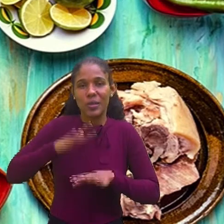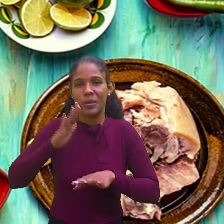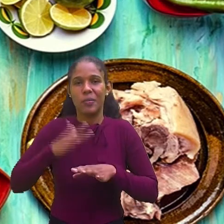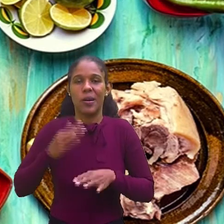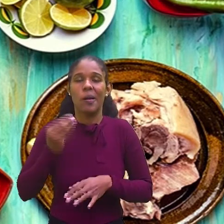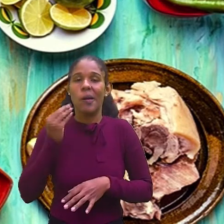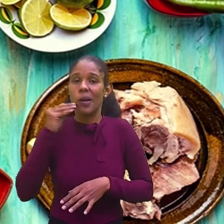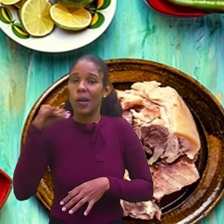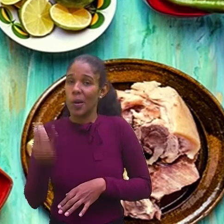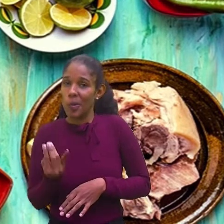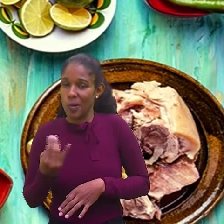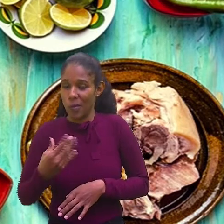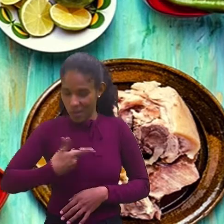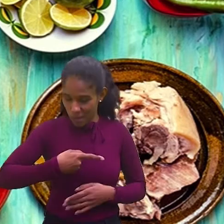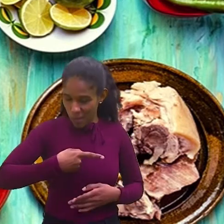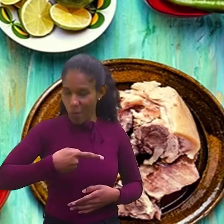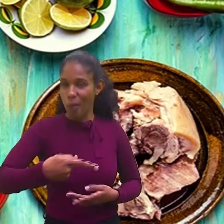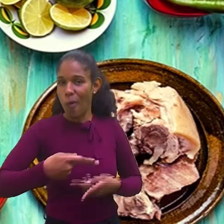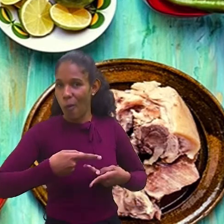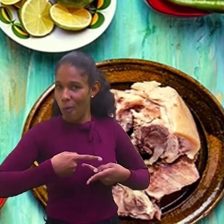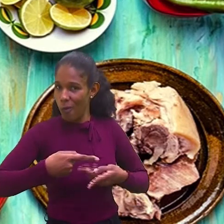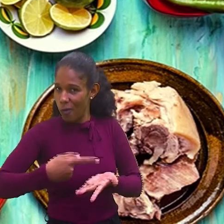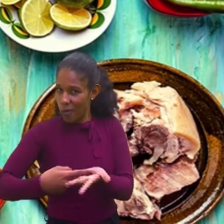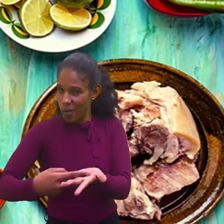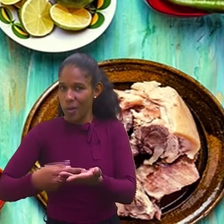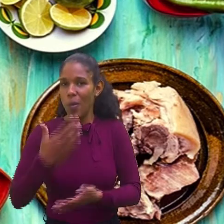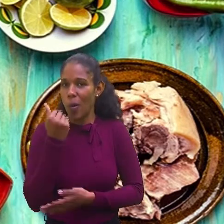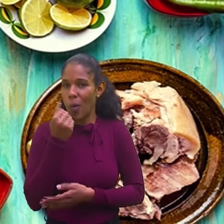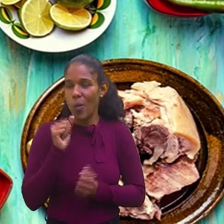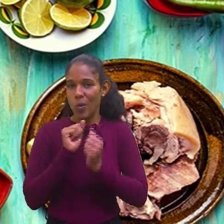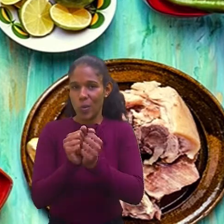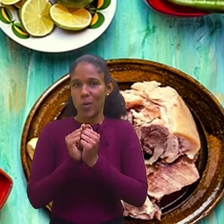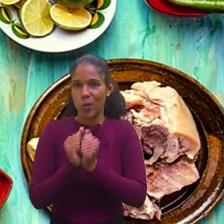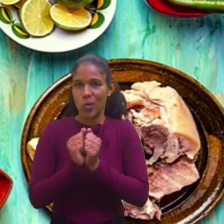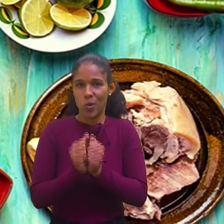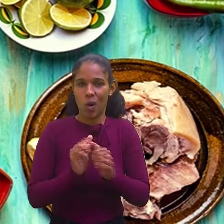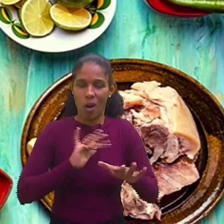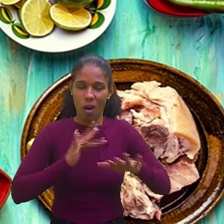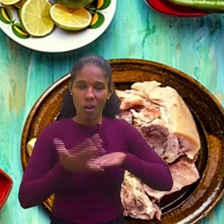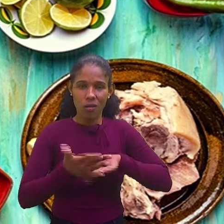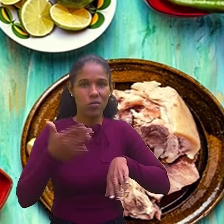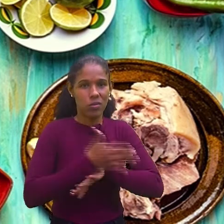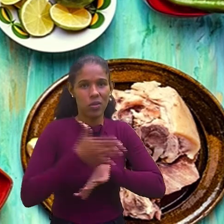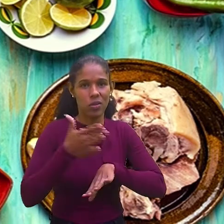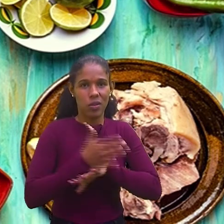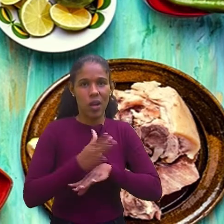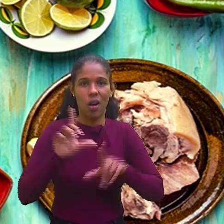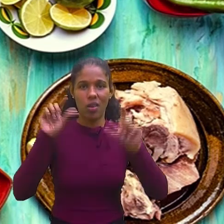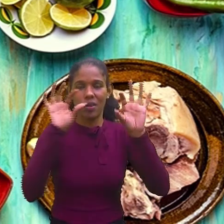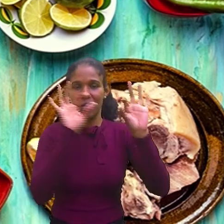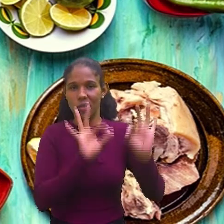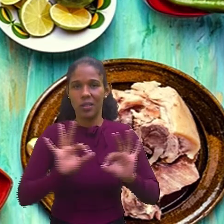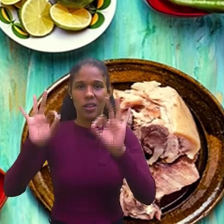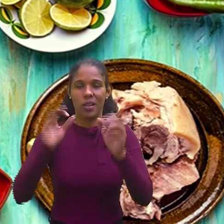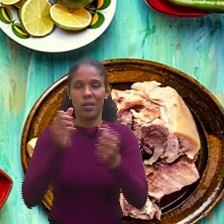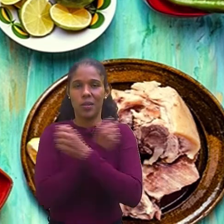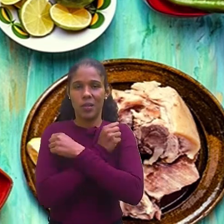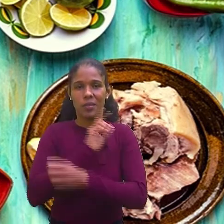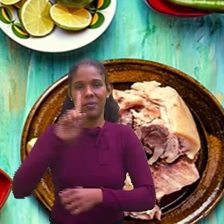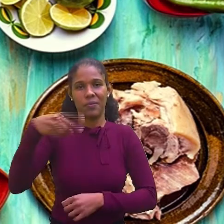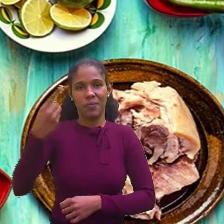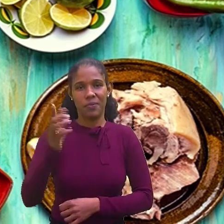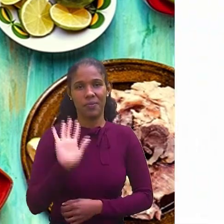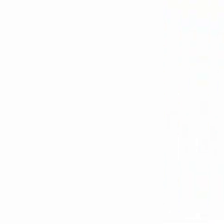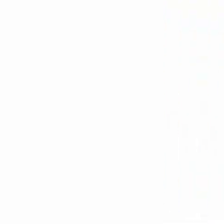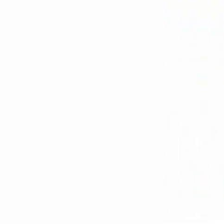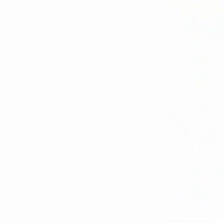aproveita para convidar essa pessoa aqui para almoçar com vocês. Continuem ligados em toda a nossa programação. Um forte abraço e até a próxima,